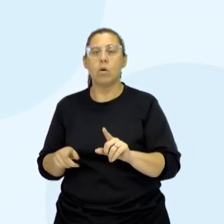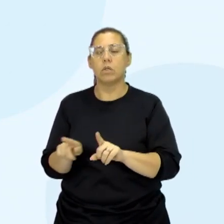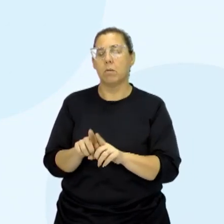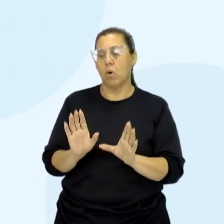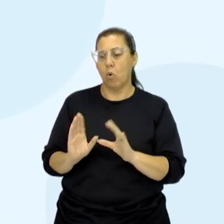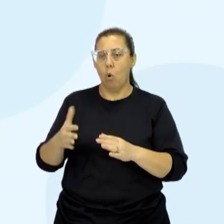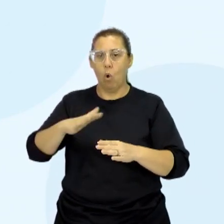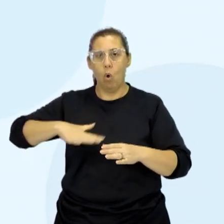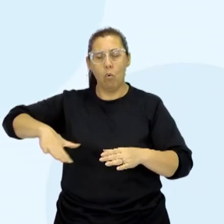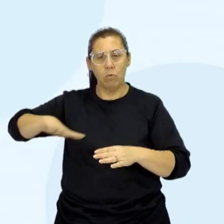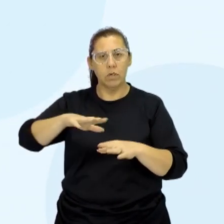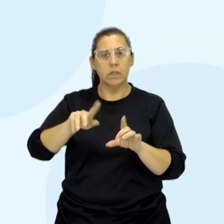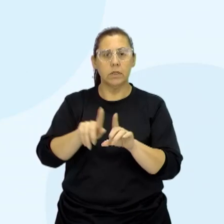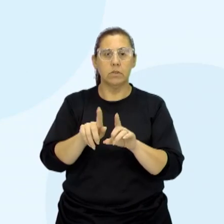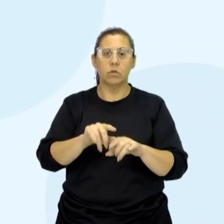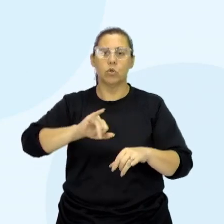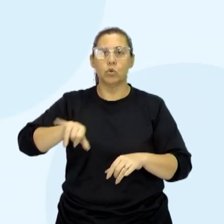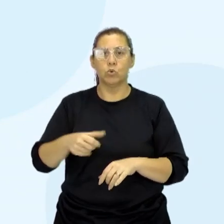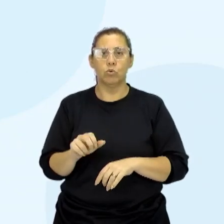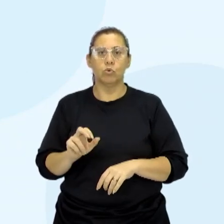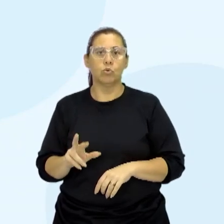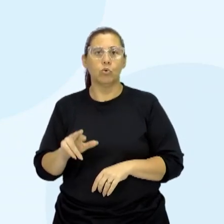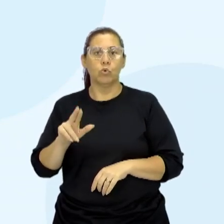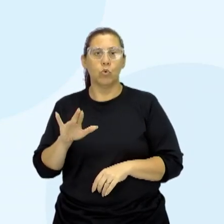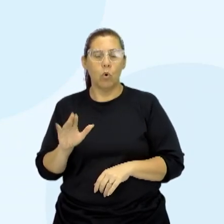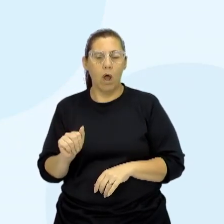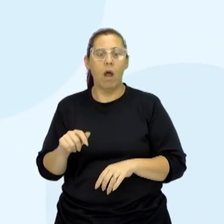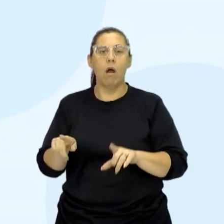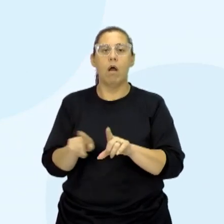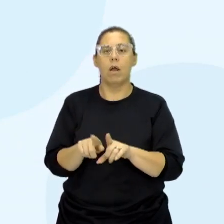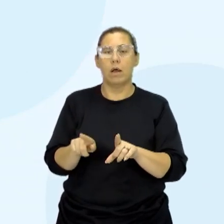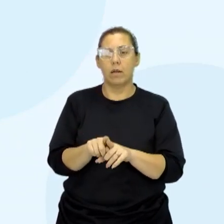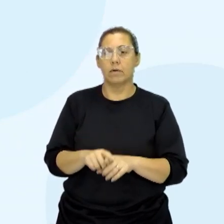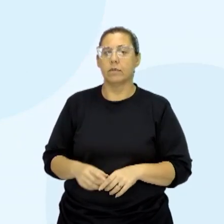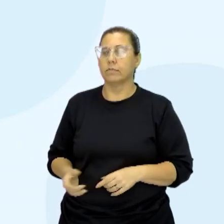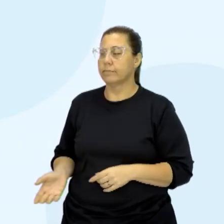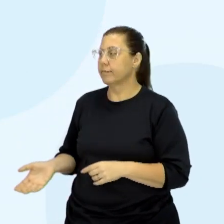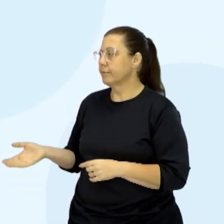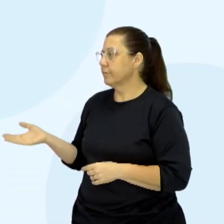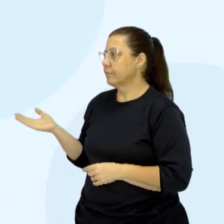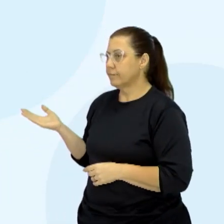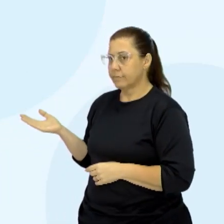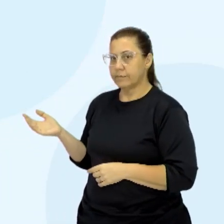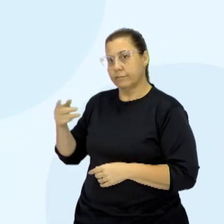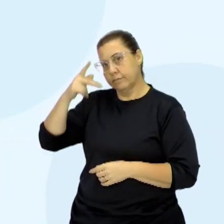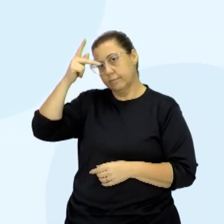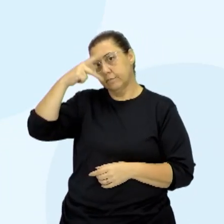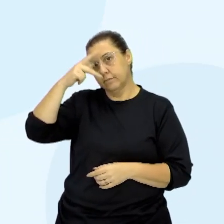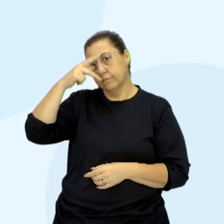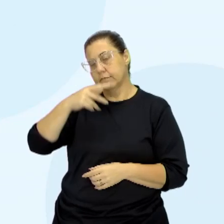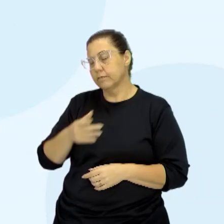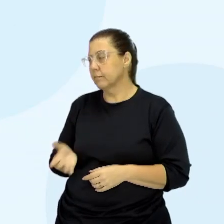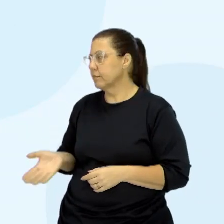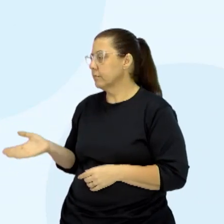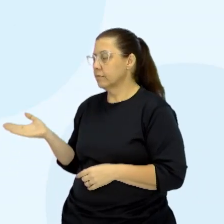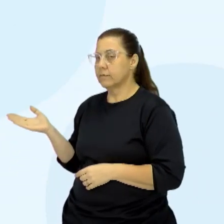da Reserva Extrativista do Alto Juruá, né, da Axaninká e no Peru. Tá vendo? Então é